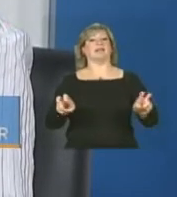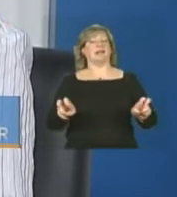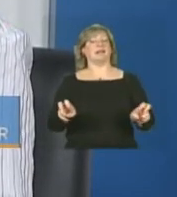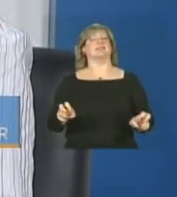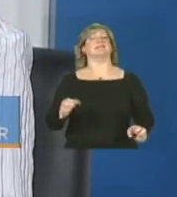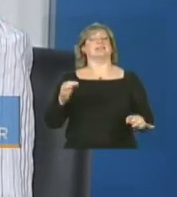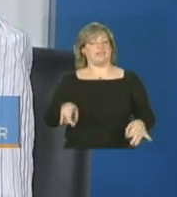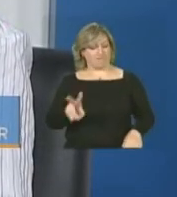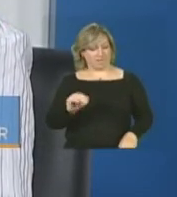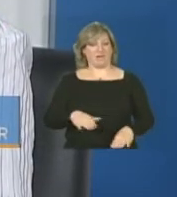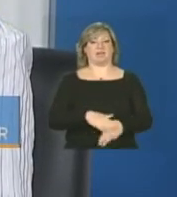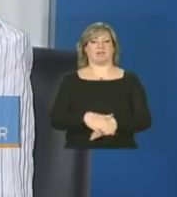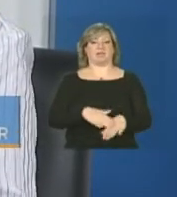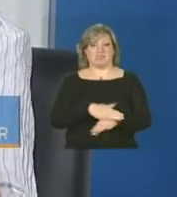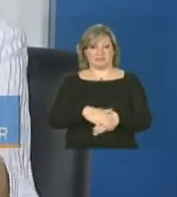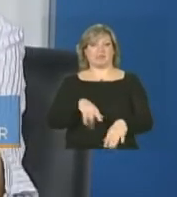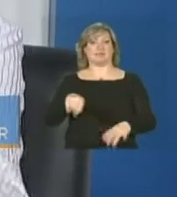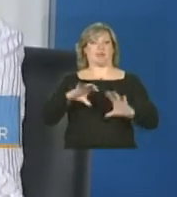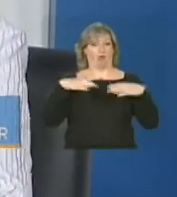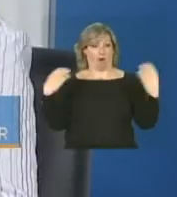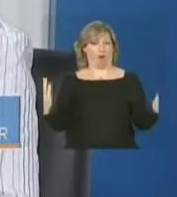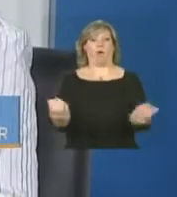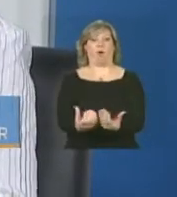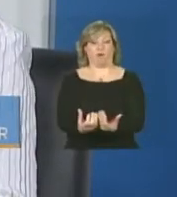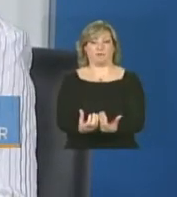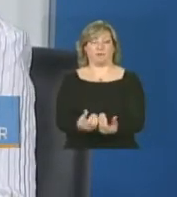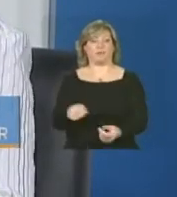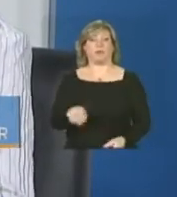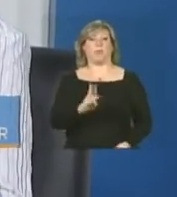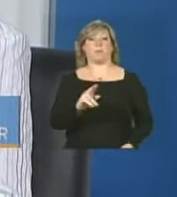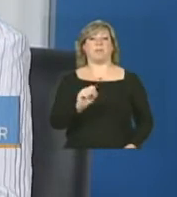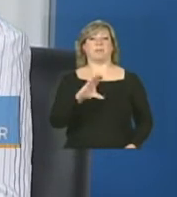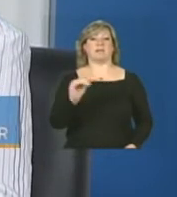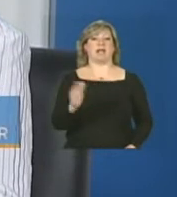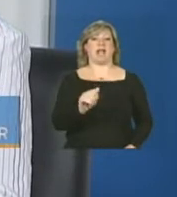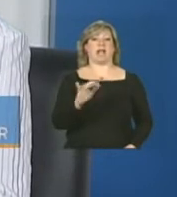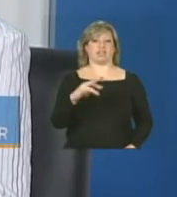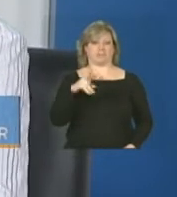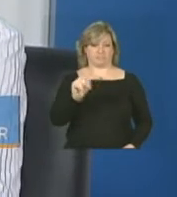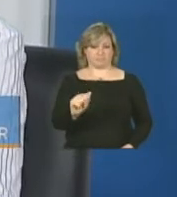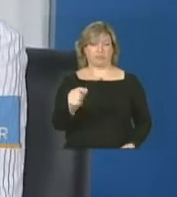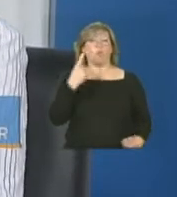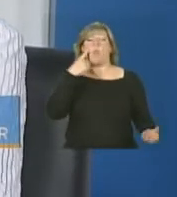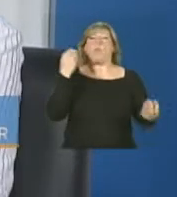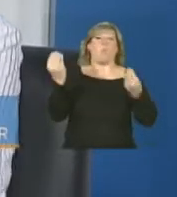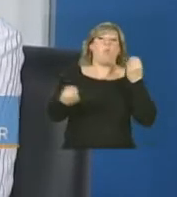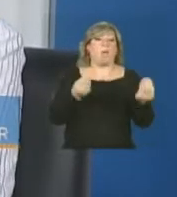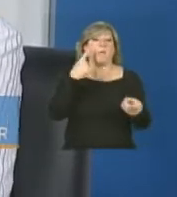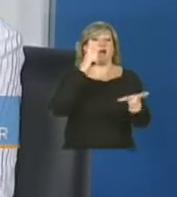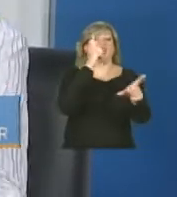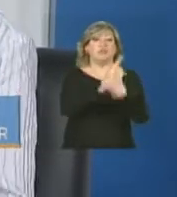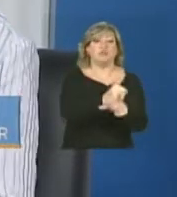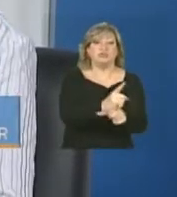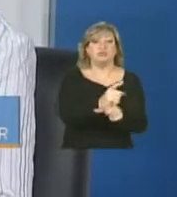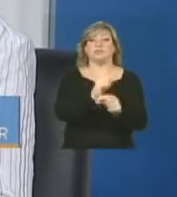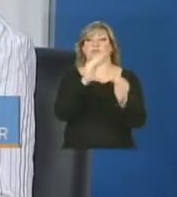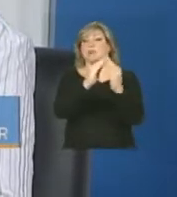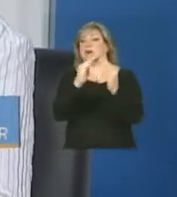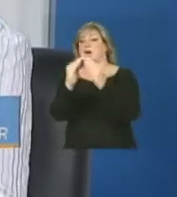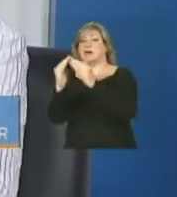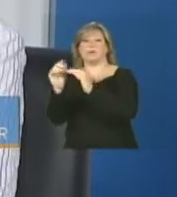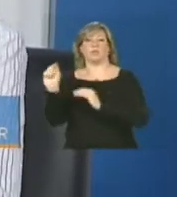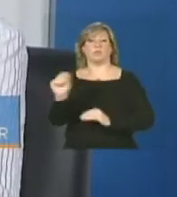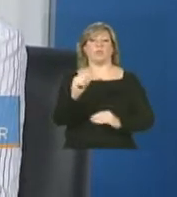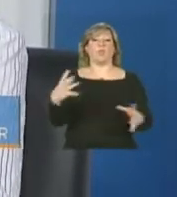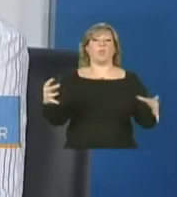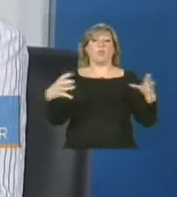ser debatido, a busca ativa, né? Como localizar, inserir no sistema de proteção social